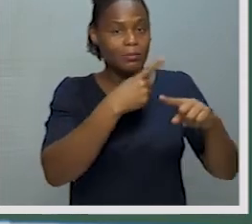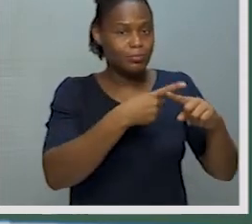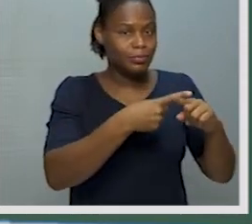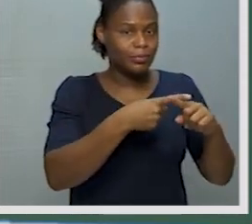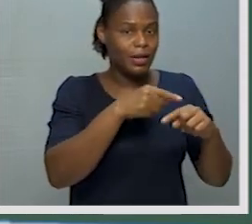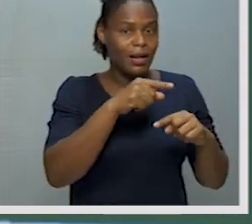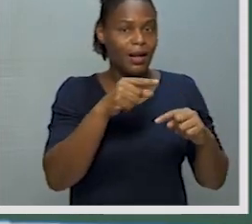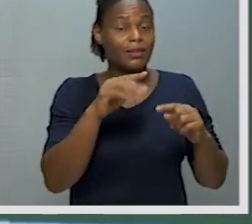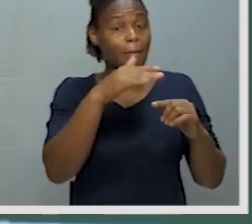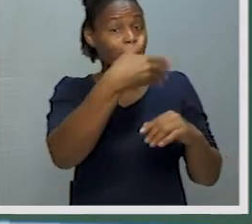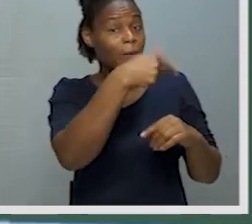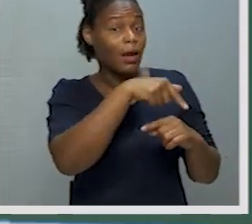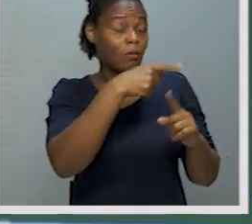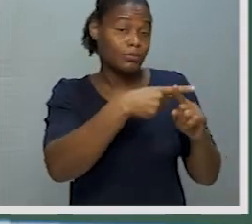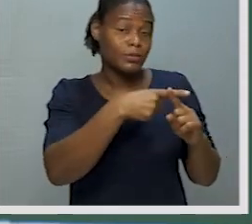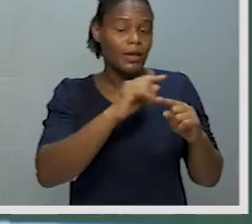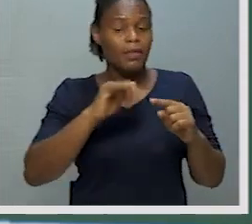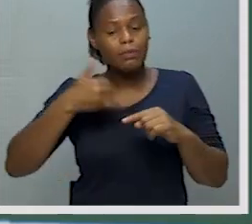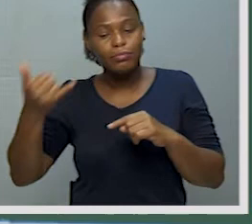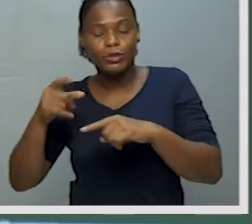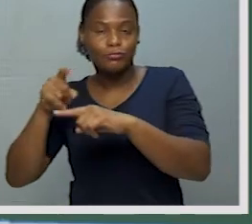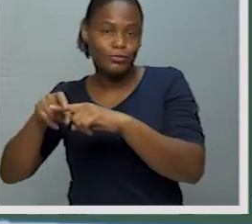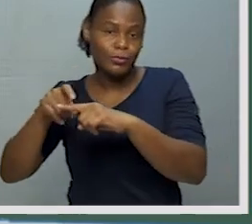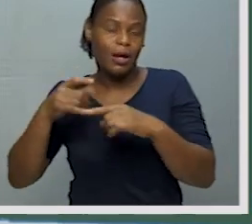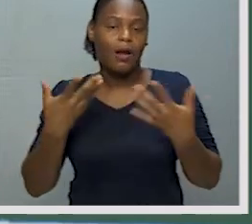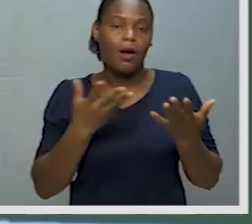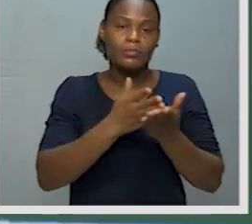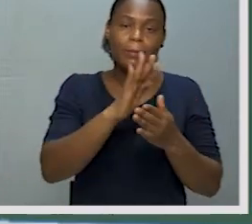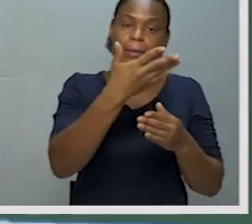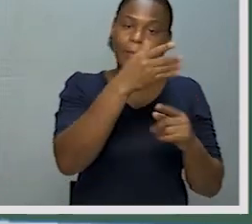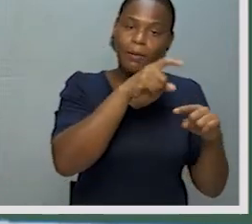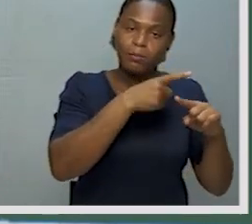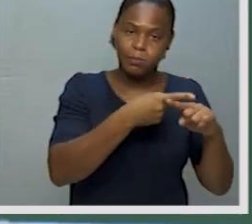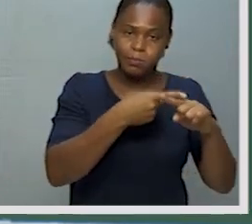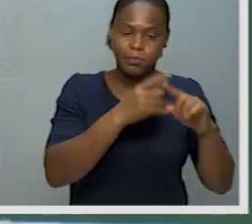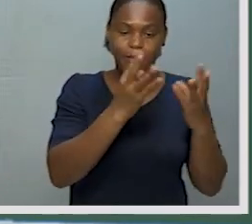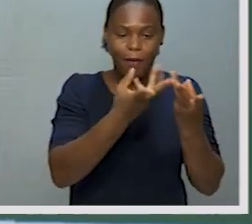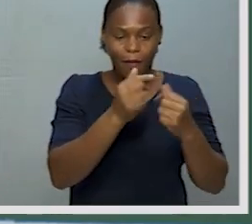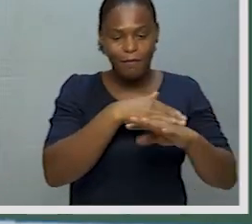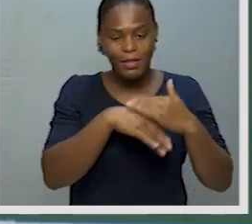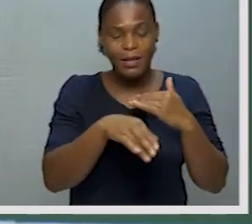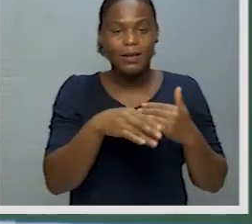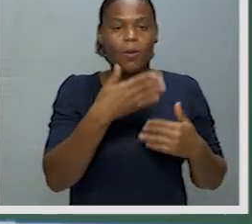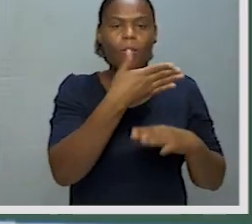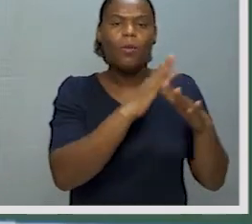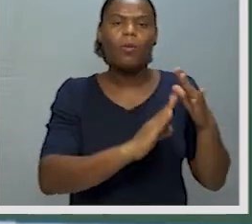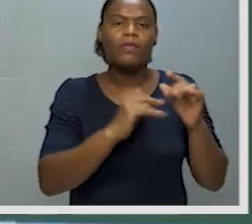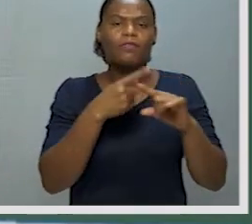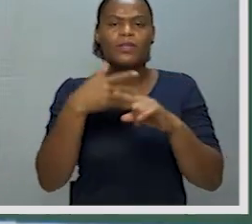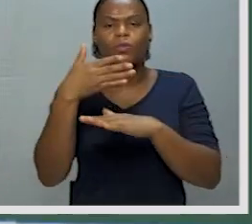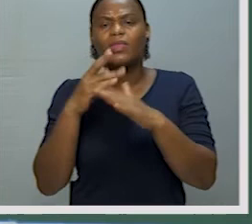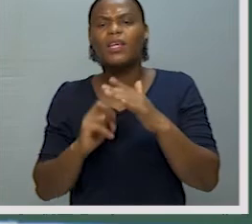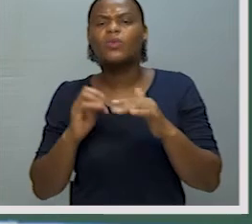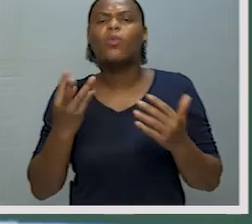multiplicação em relação à divisão está em primeiro lugar. Vamos operar então com esta multiplicação e encontrar o produto. 1/4